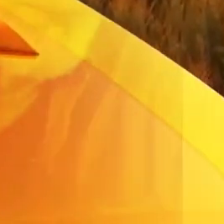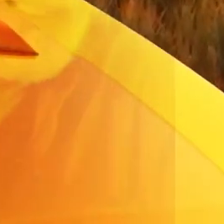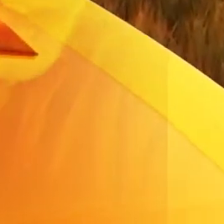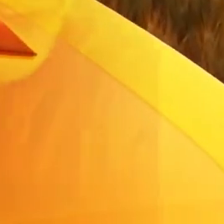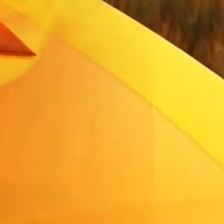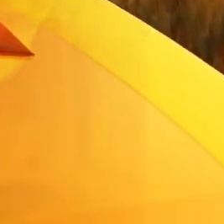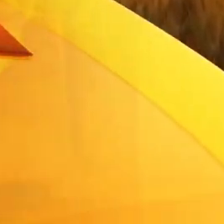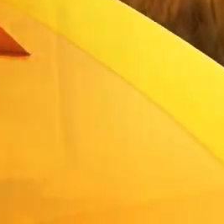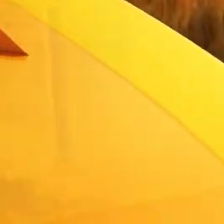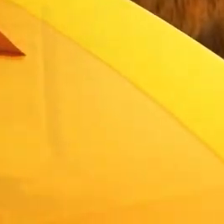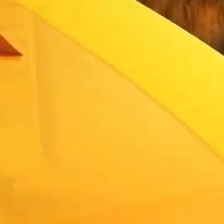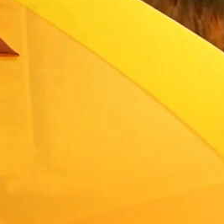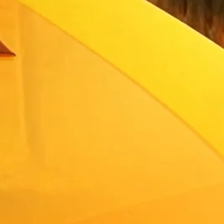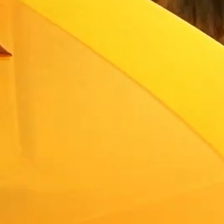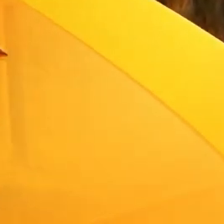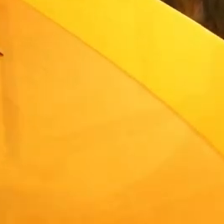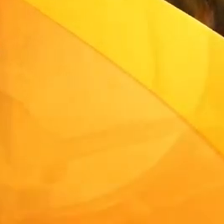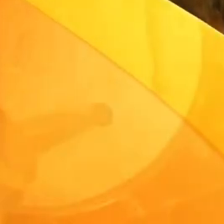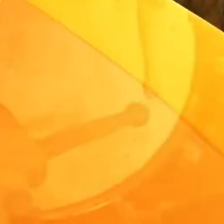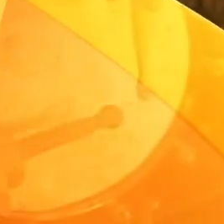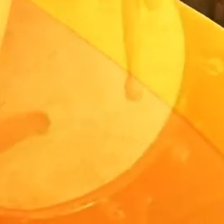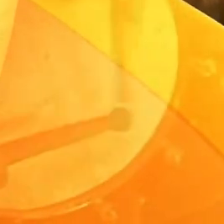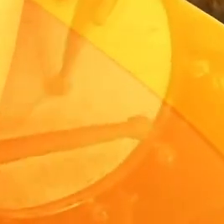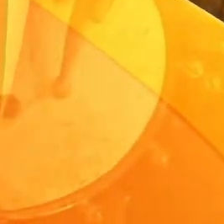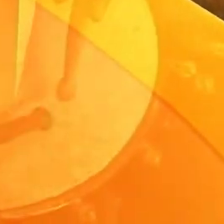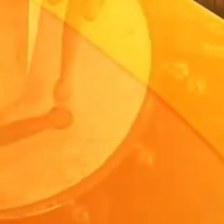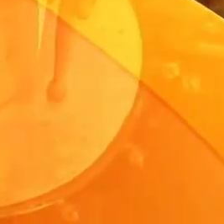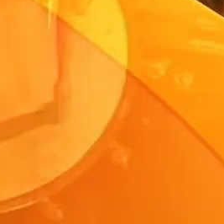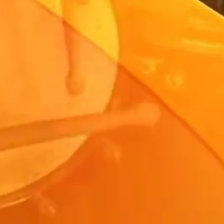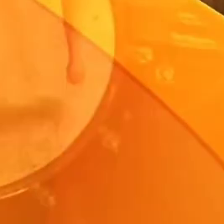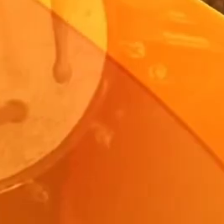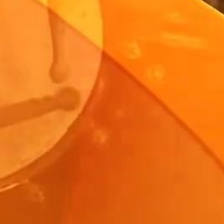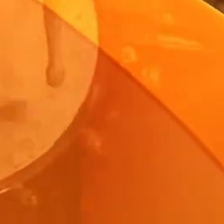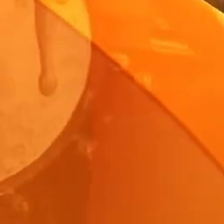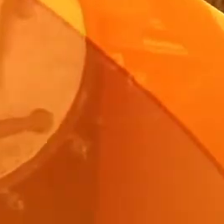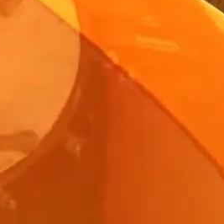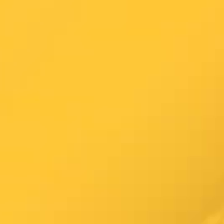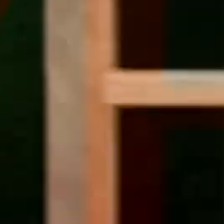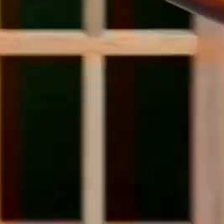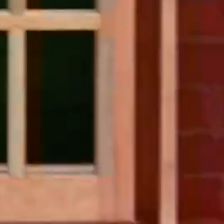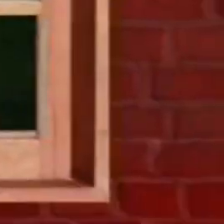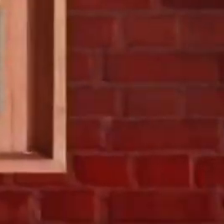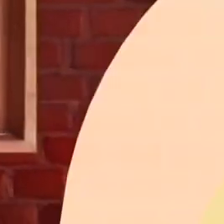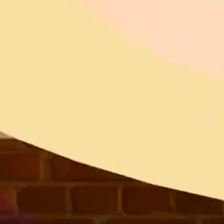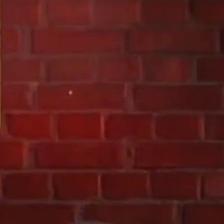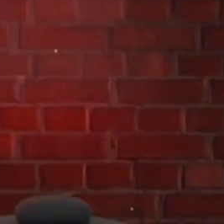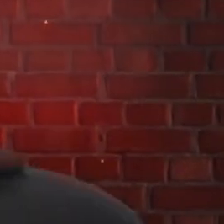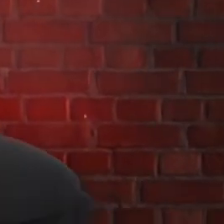Brasil, da chapa do meu fogão sai seu sabor, ó Brasil.